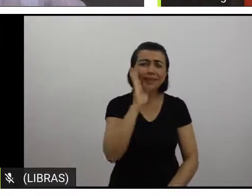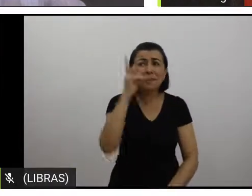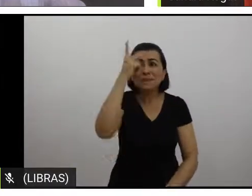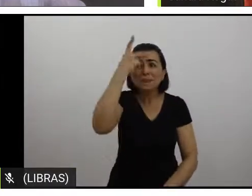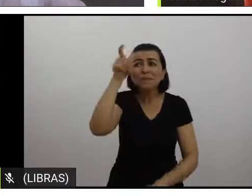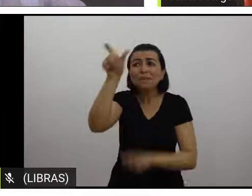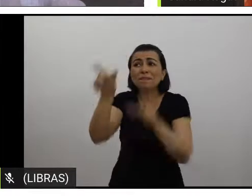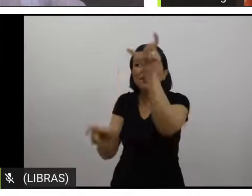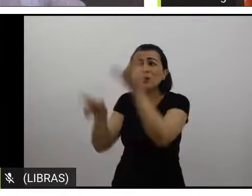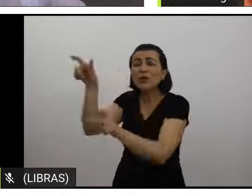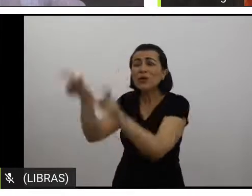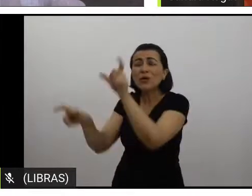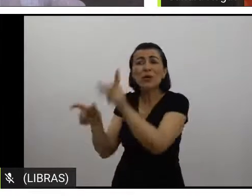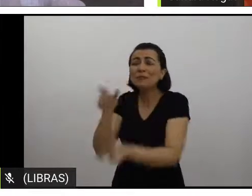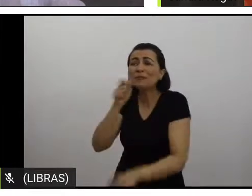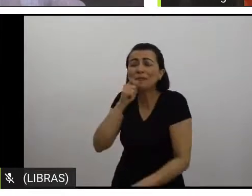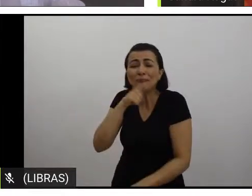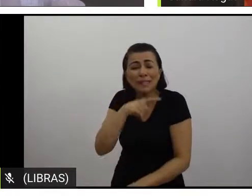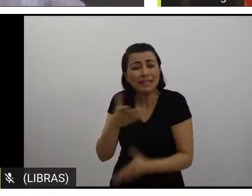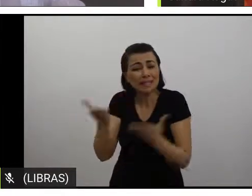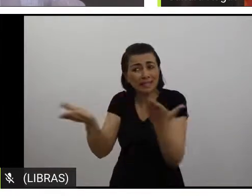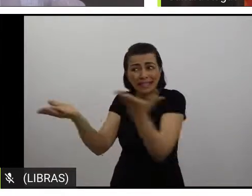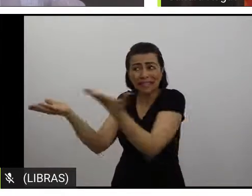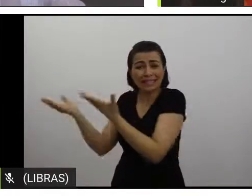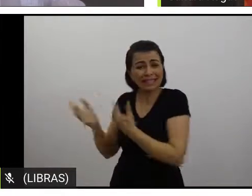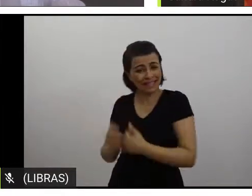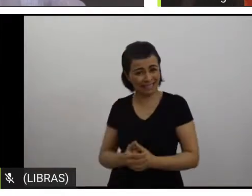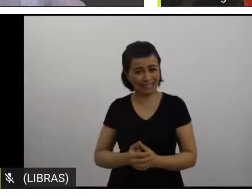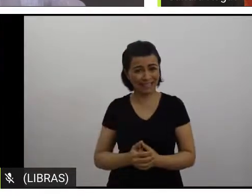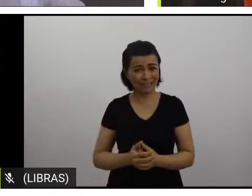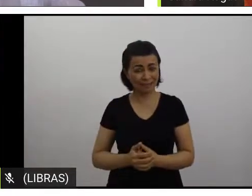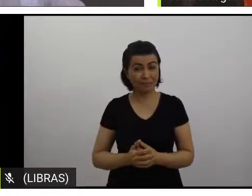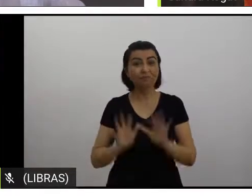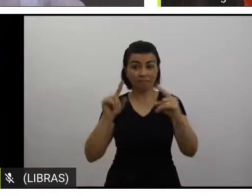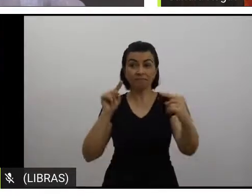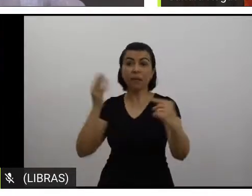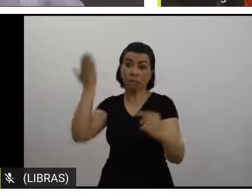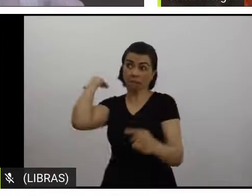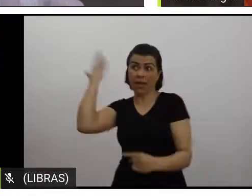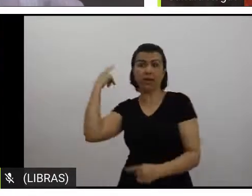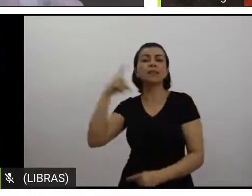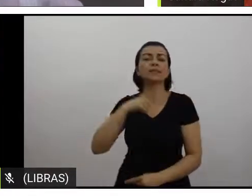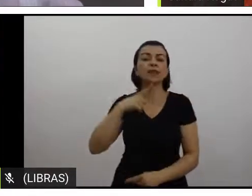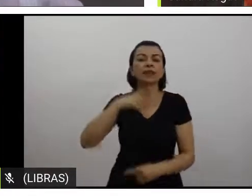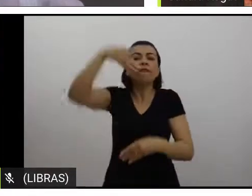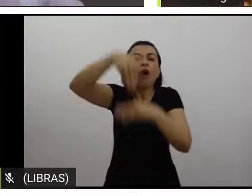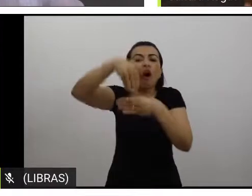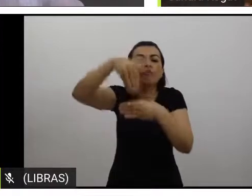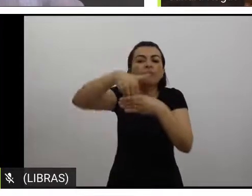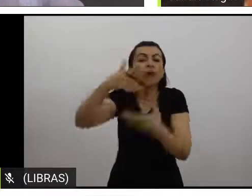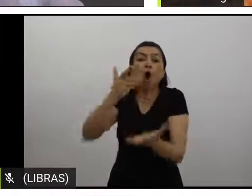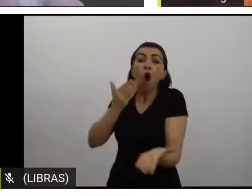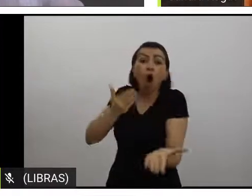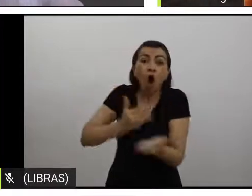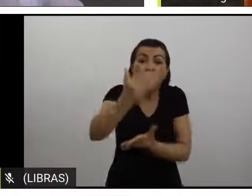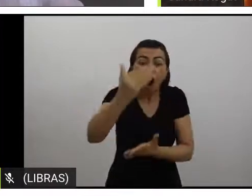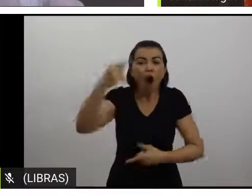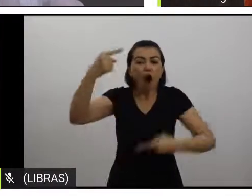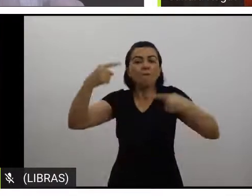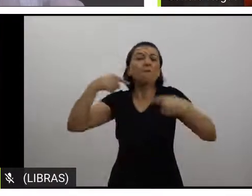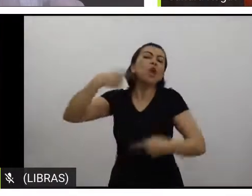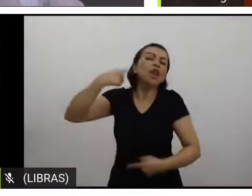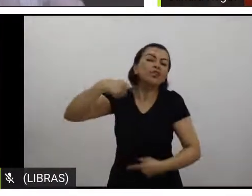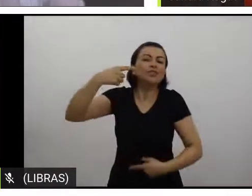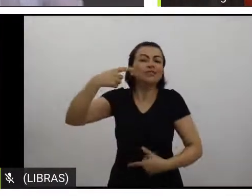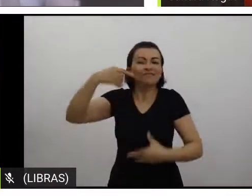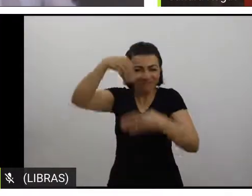tem gente que, por exemplo, era o começo das campanhas eleitorais, então tinha aqueles videozinhos, eu cheguei a fazer cabines